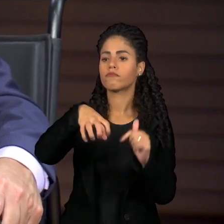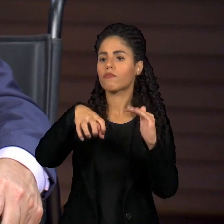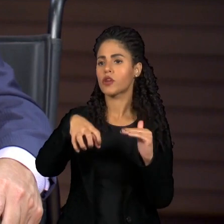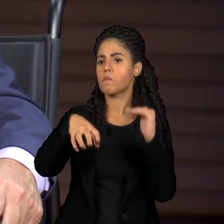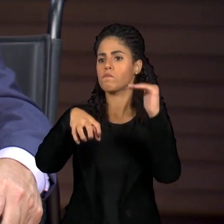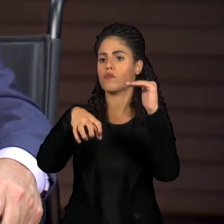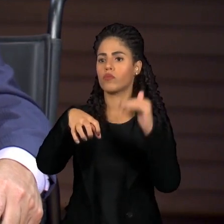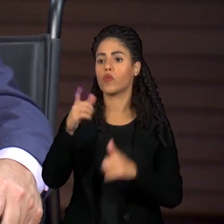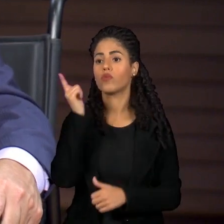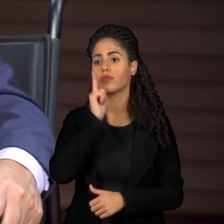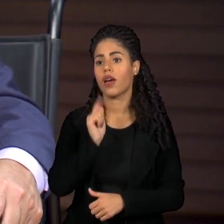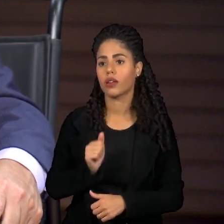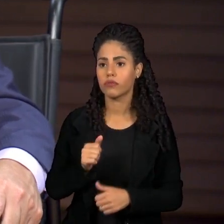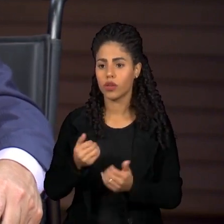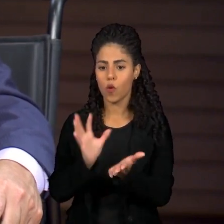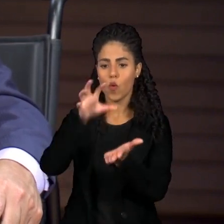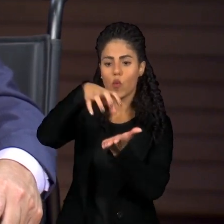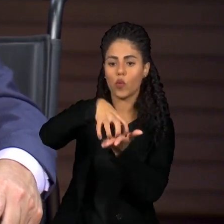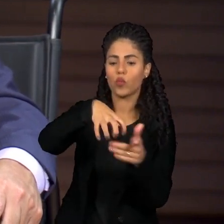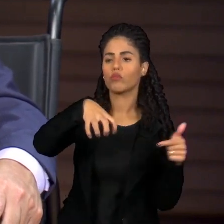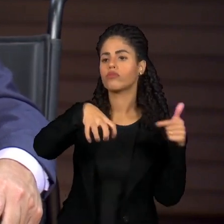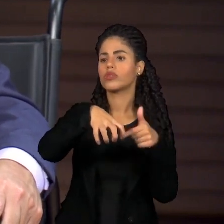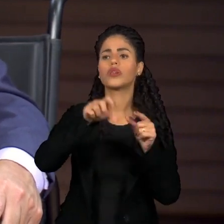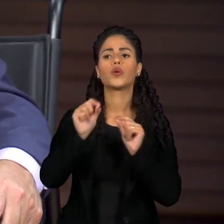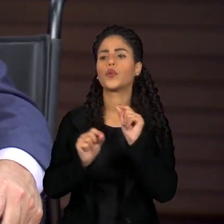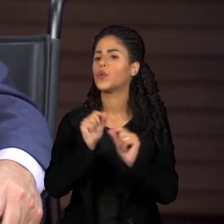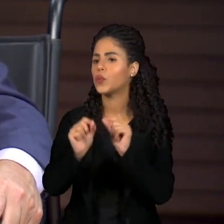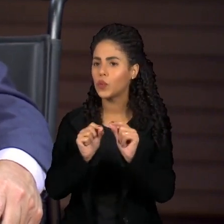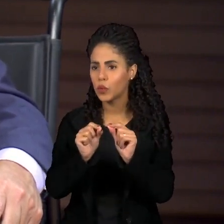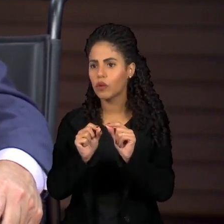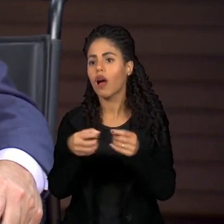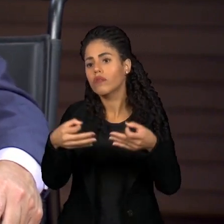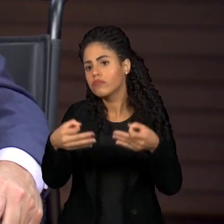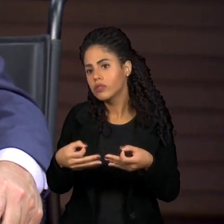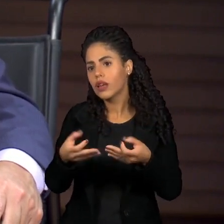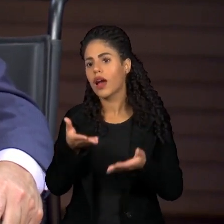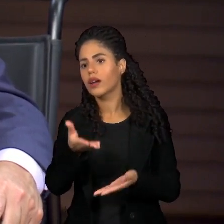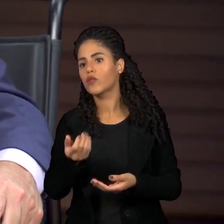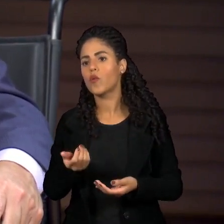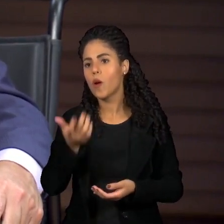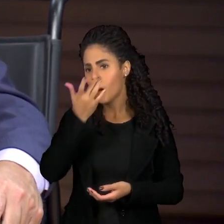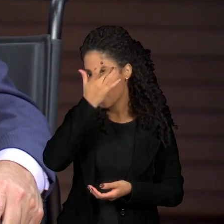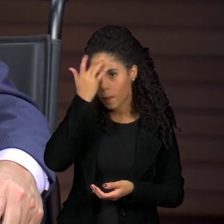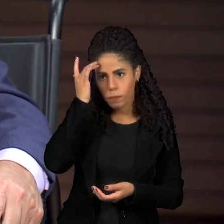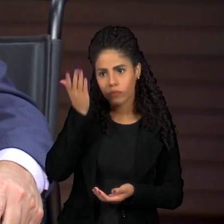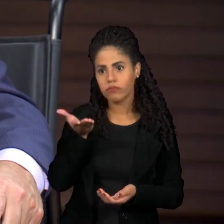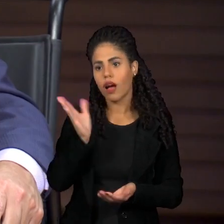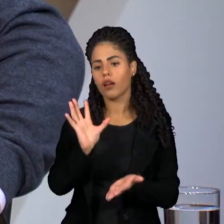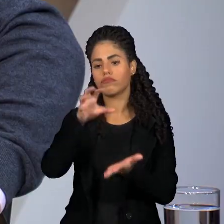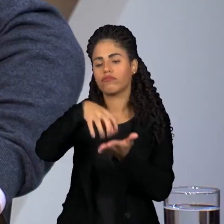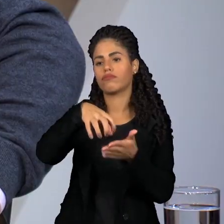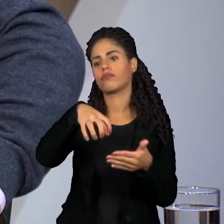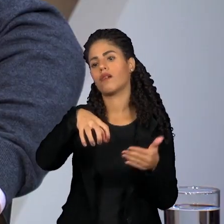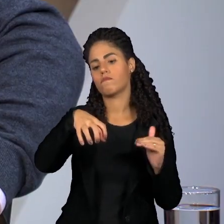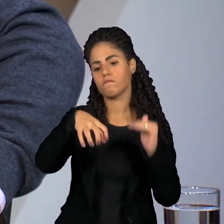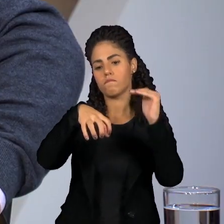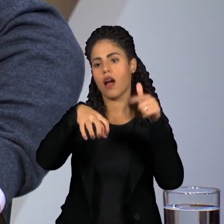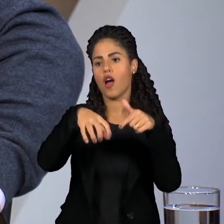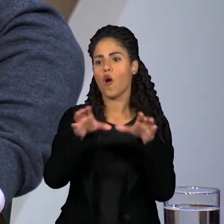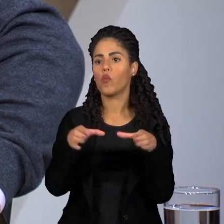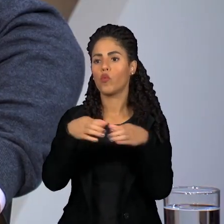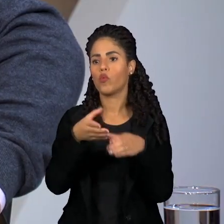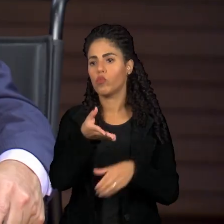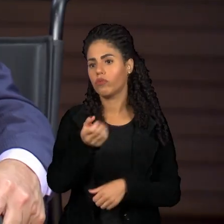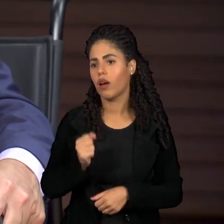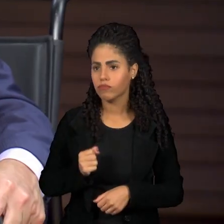né? Então, se refere ao Centrão, é como se a gente estivesse se referindo a quase que uma identidade com fisiologismo. É um grupo envergonhado.